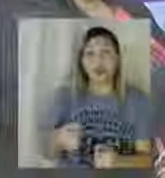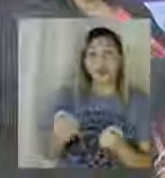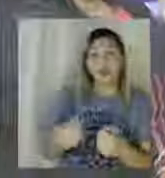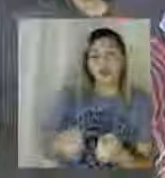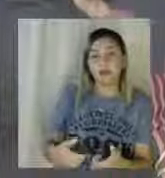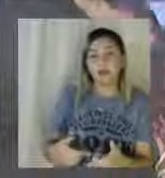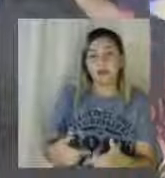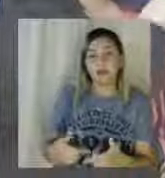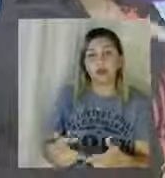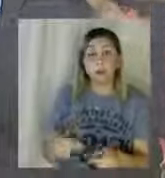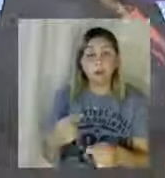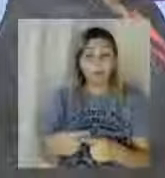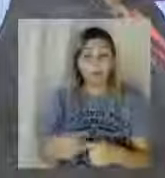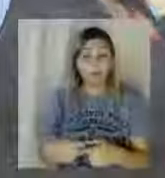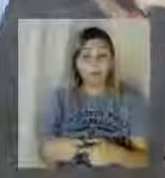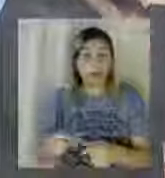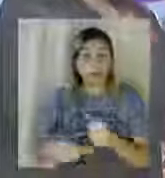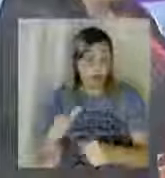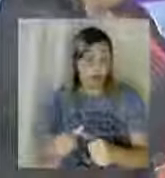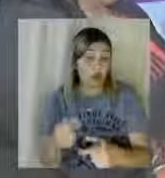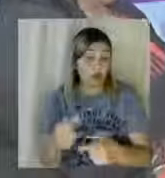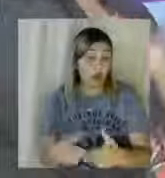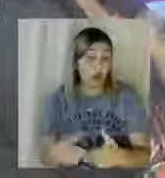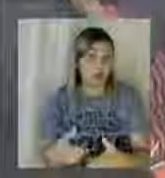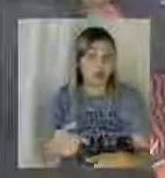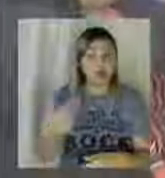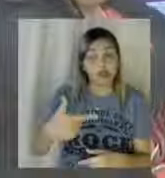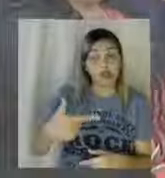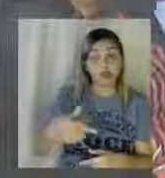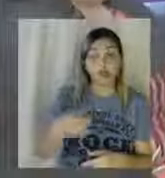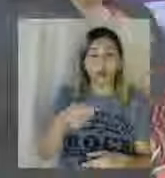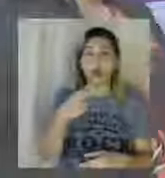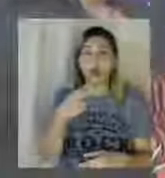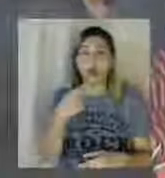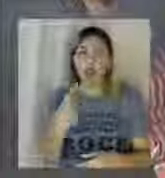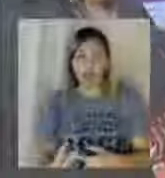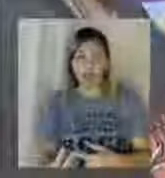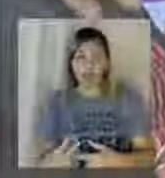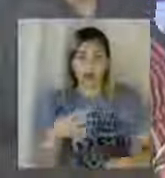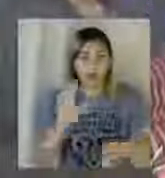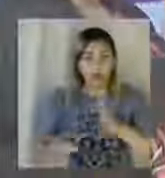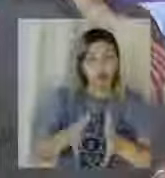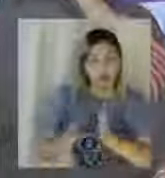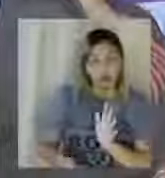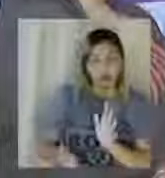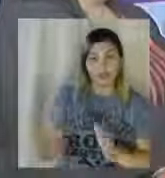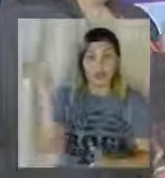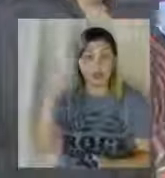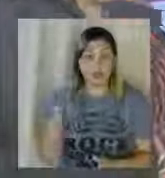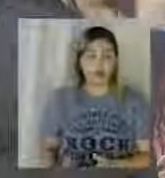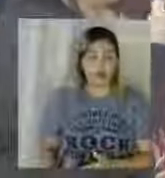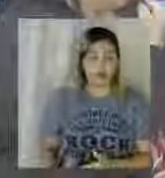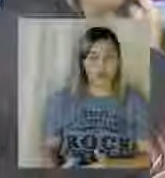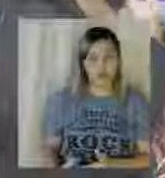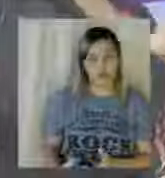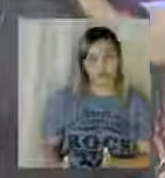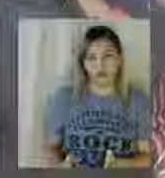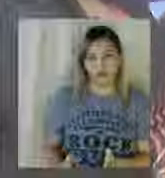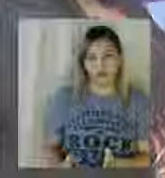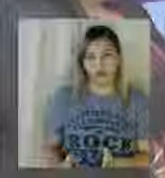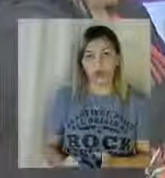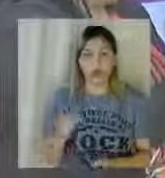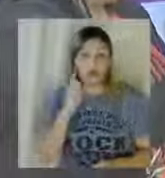brasileira neste país, que é Libras, a partir do momento em que uma pessoa surda aparece na